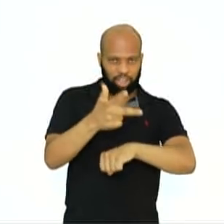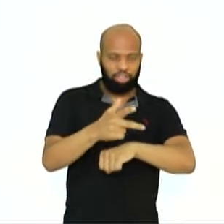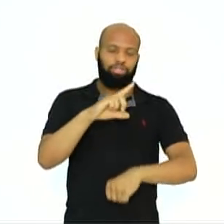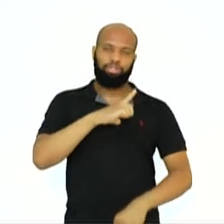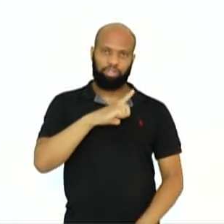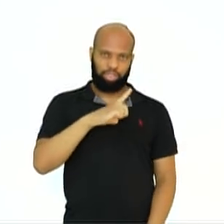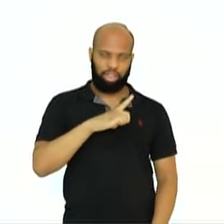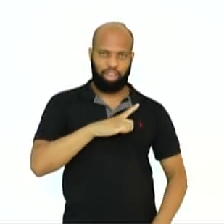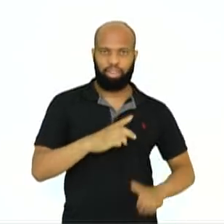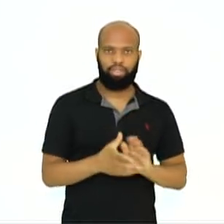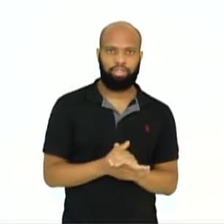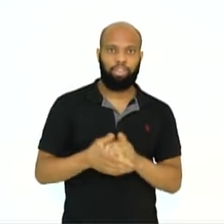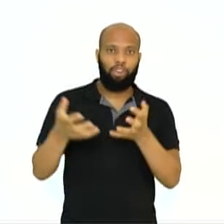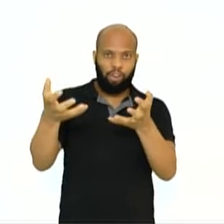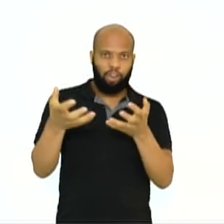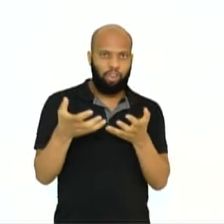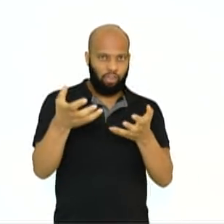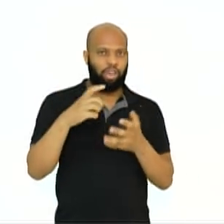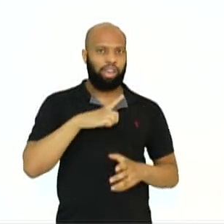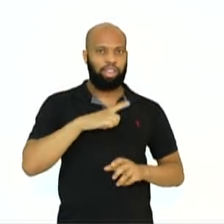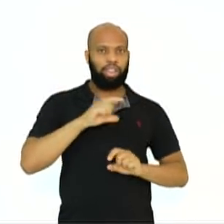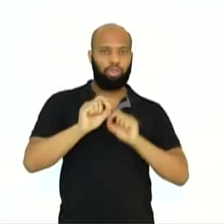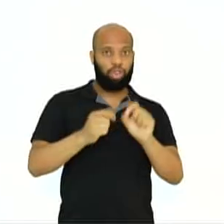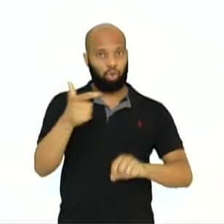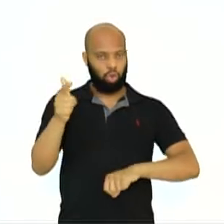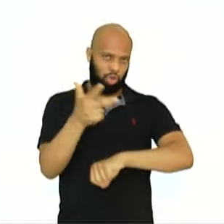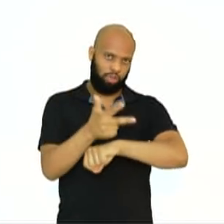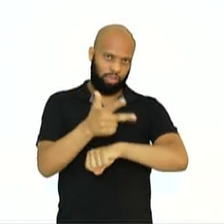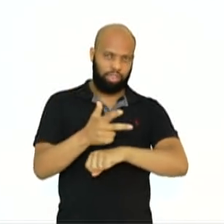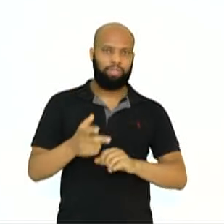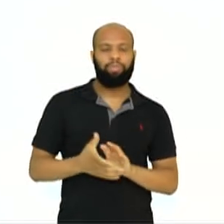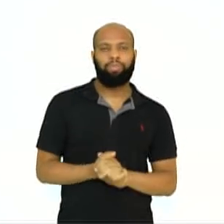voltamos. Poxa vida, convidadíssimos aí para mais um vídeo.